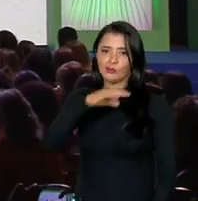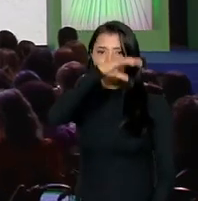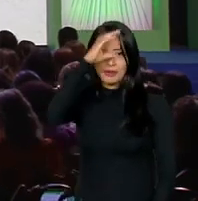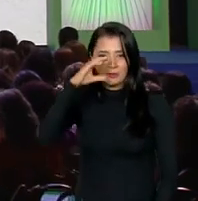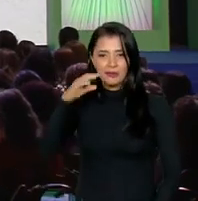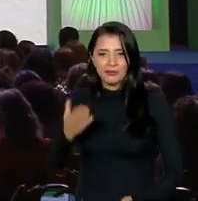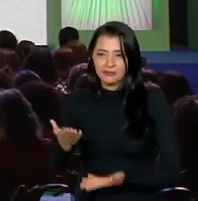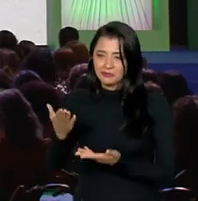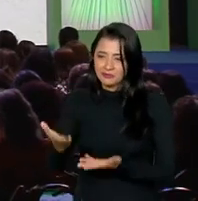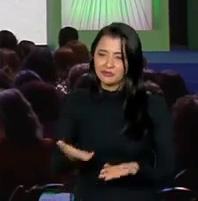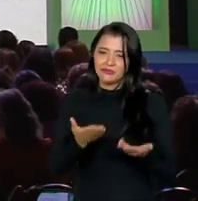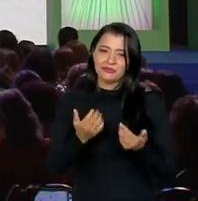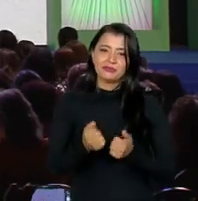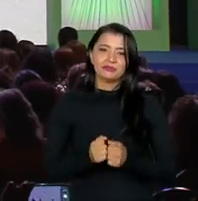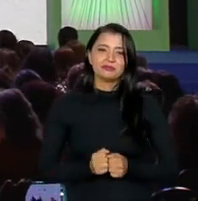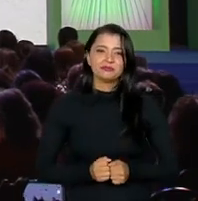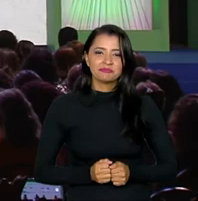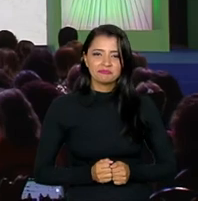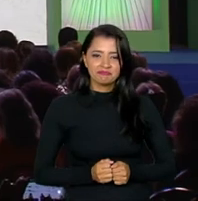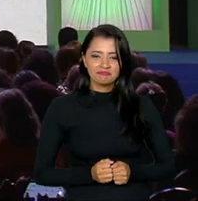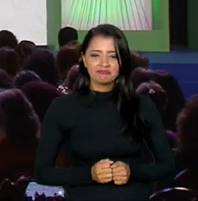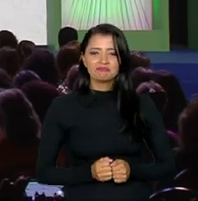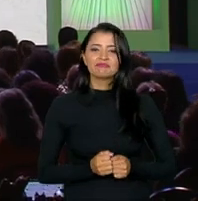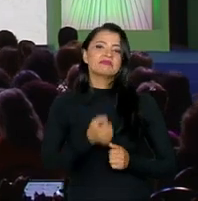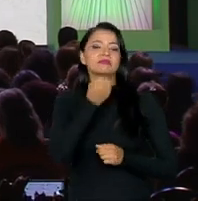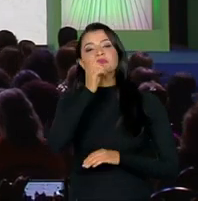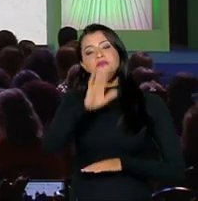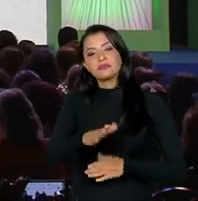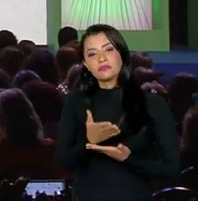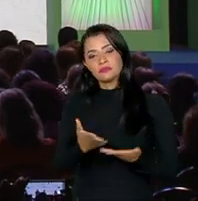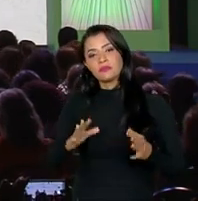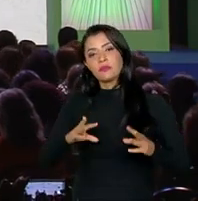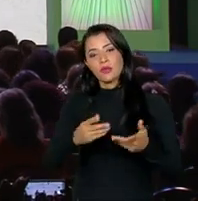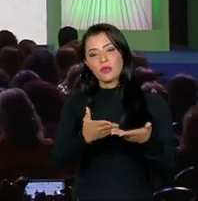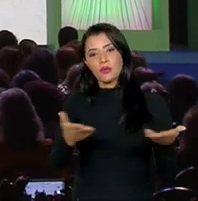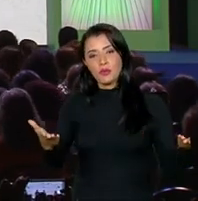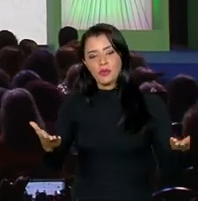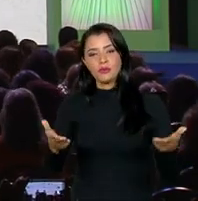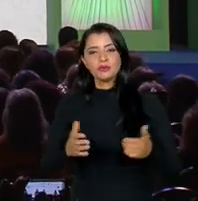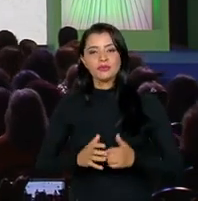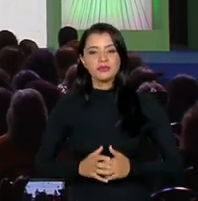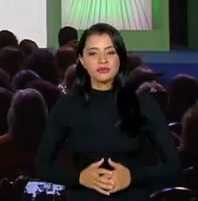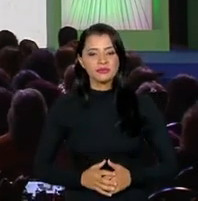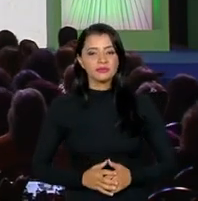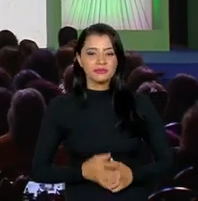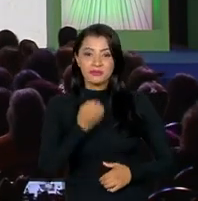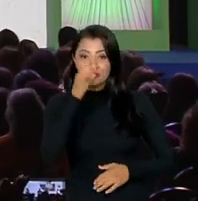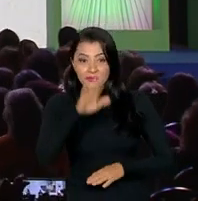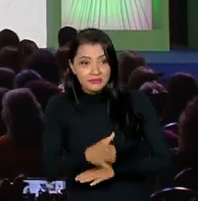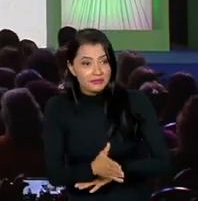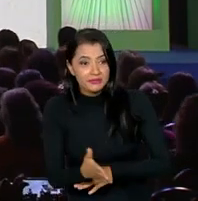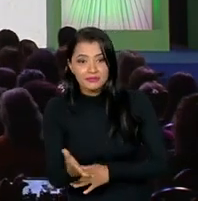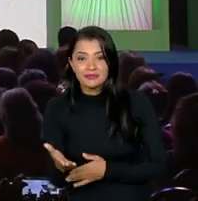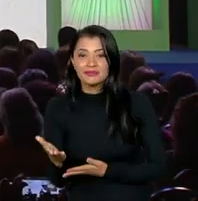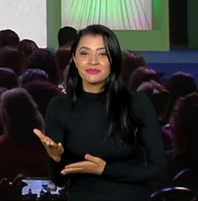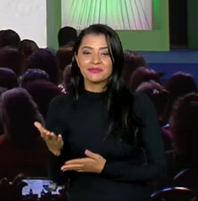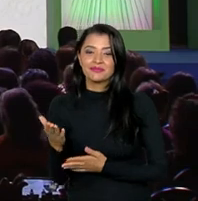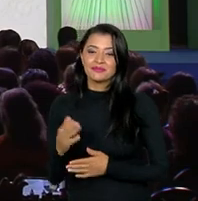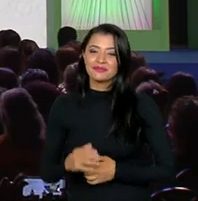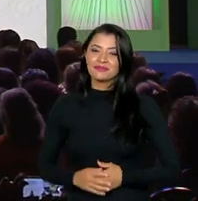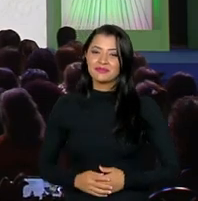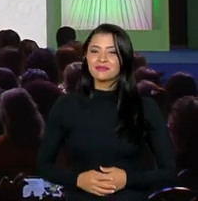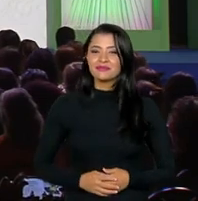fala. Bom, boa tarde a todos, boa tarde a todas. Boa tarde, gente. Boa